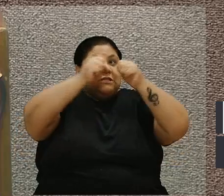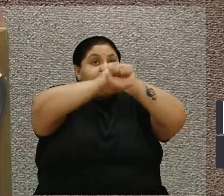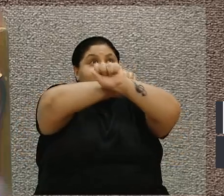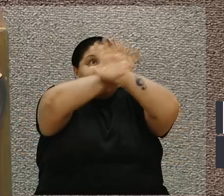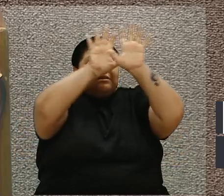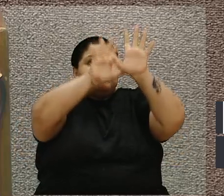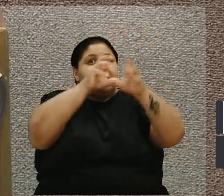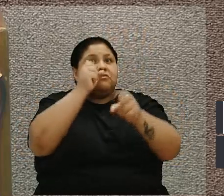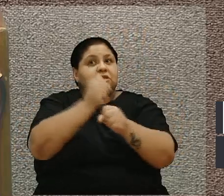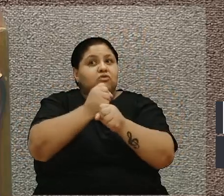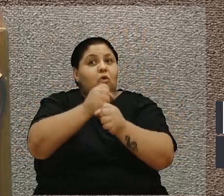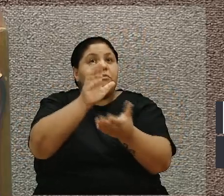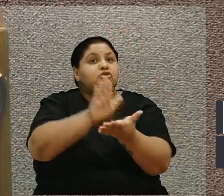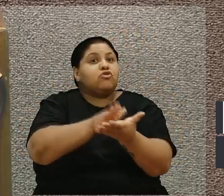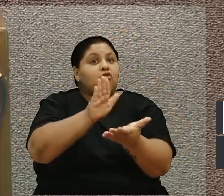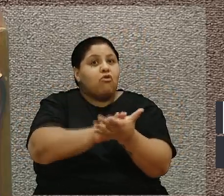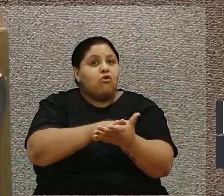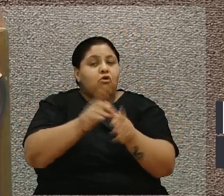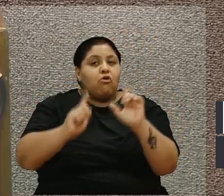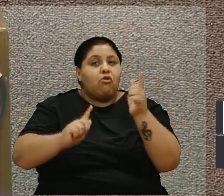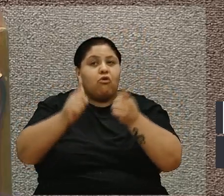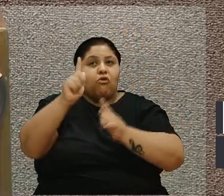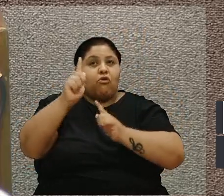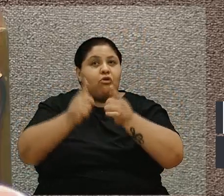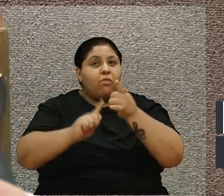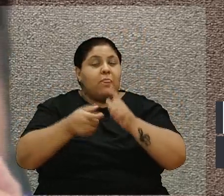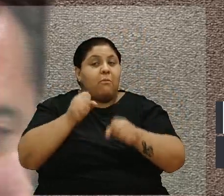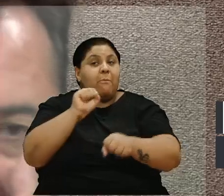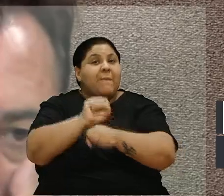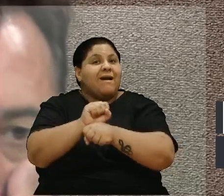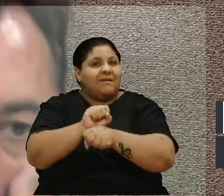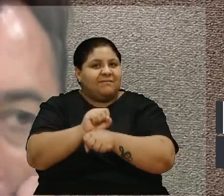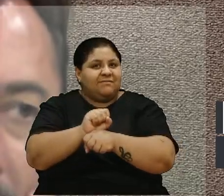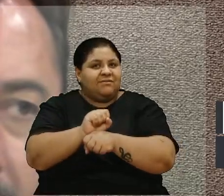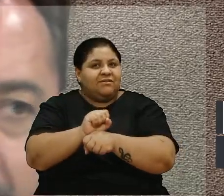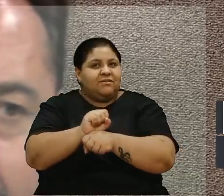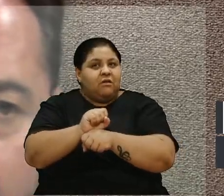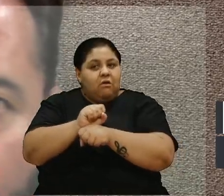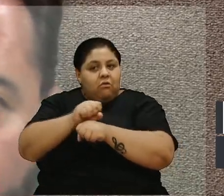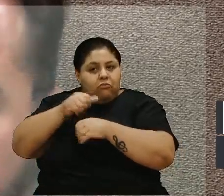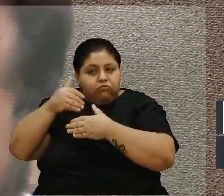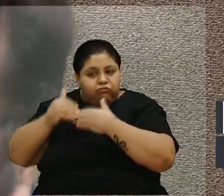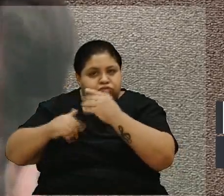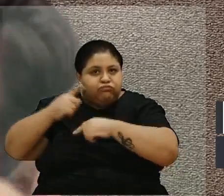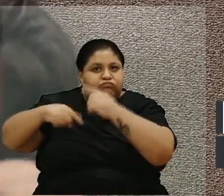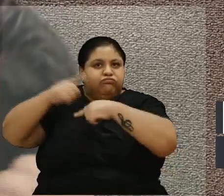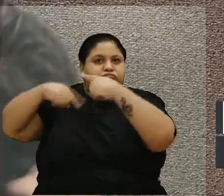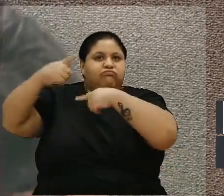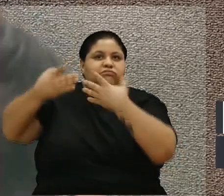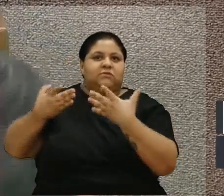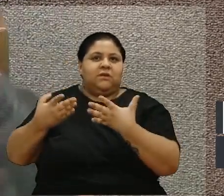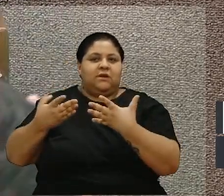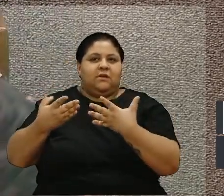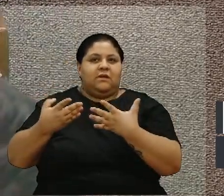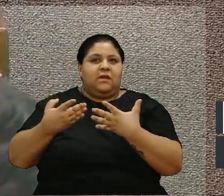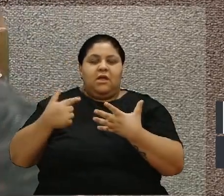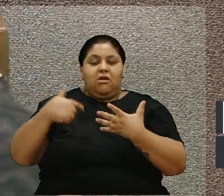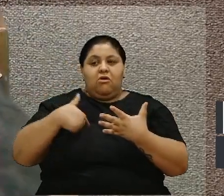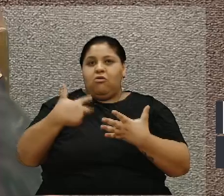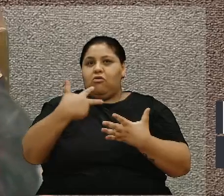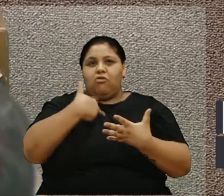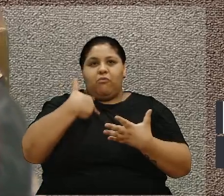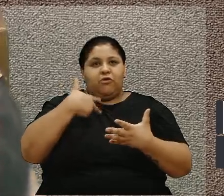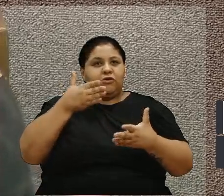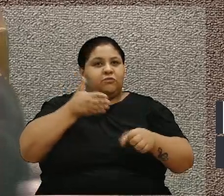e cobrar, para que o Carnaval em Caxias não dê essa parada e que dê essa alavancada cada vez mais. Eu não vou poder participar